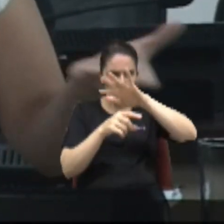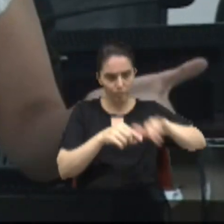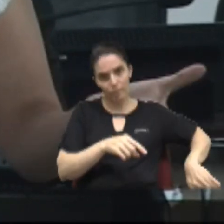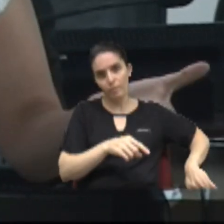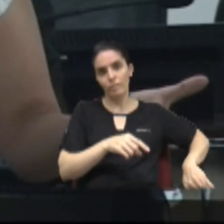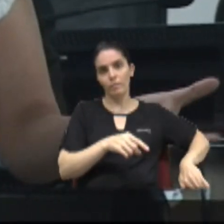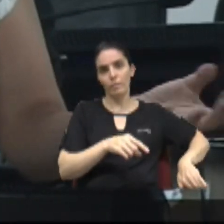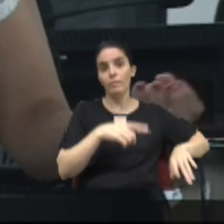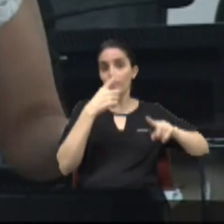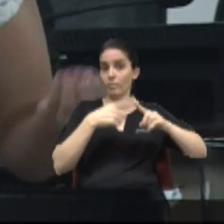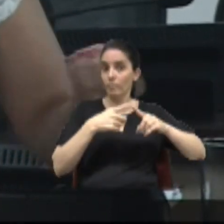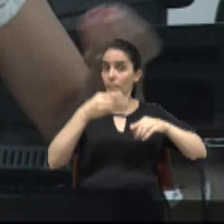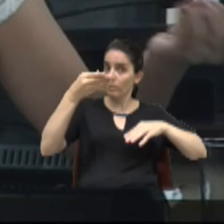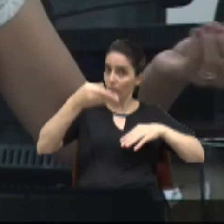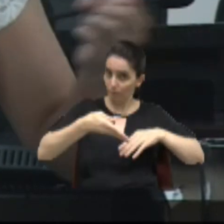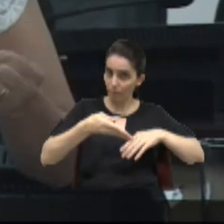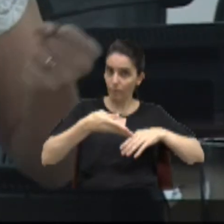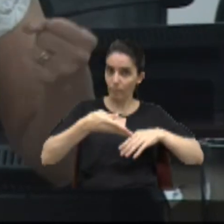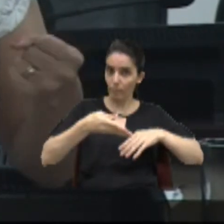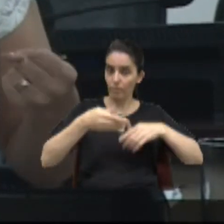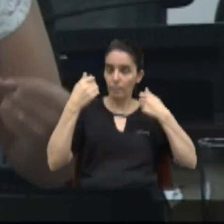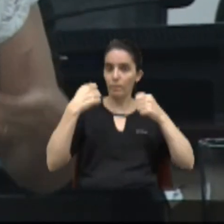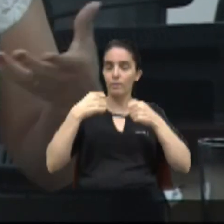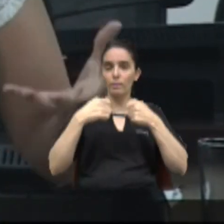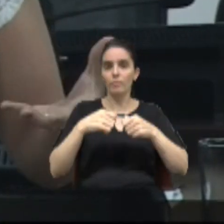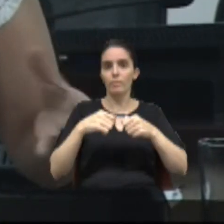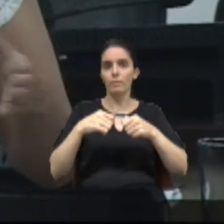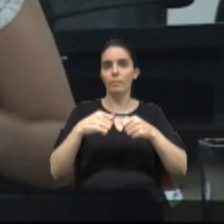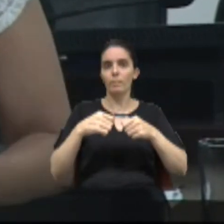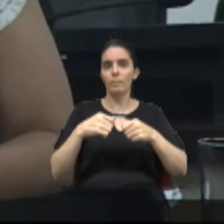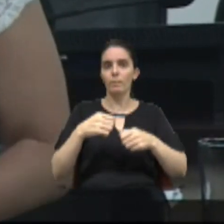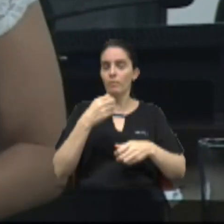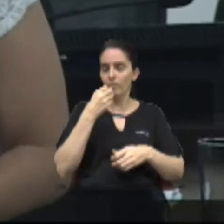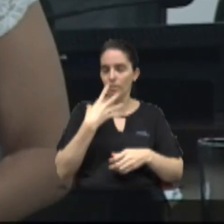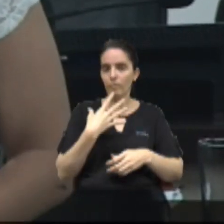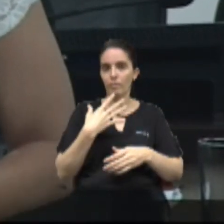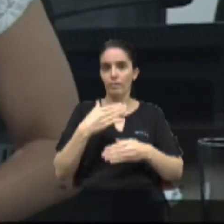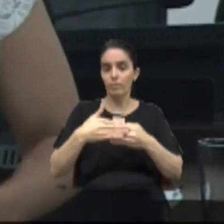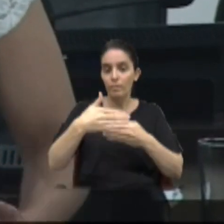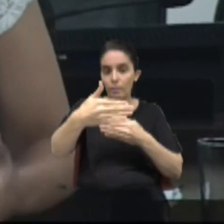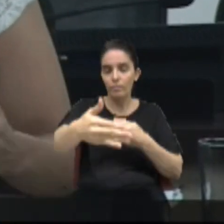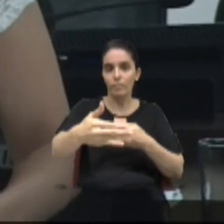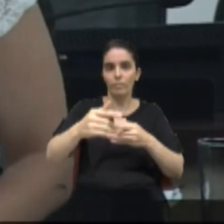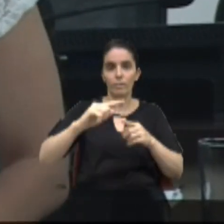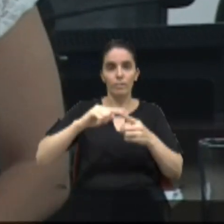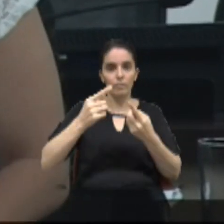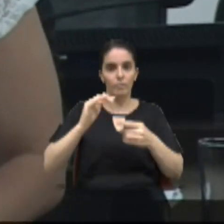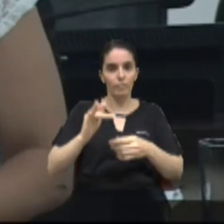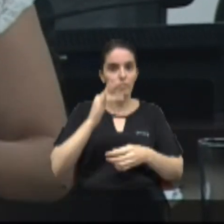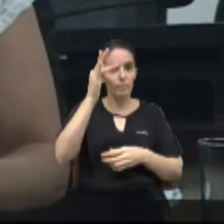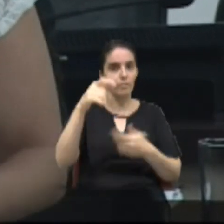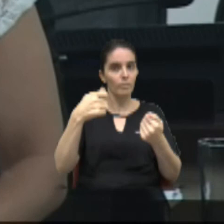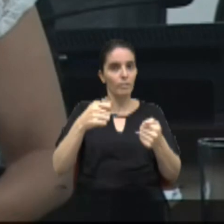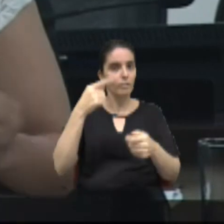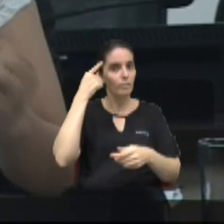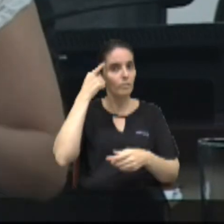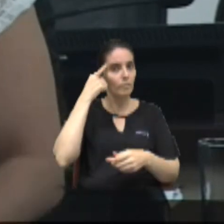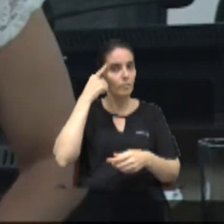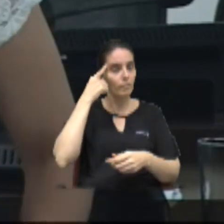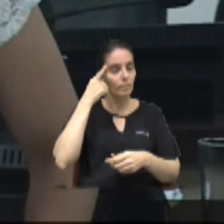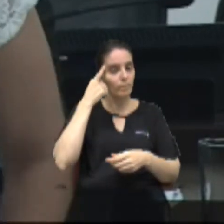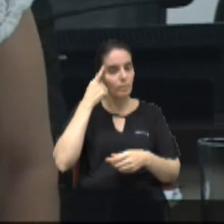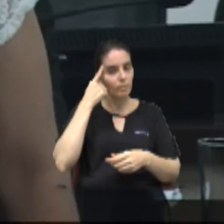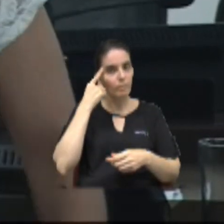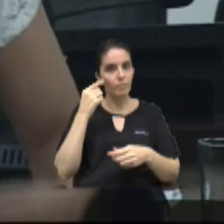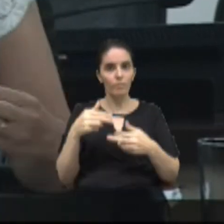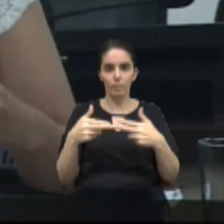porque por hora, talvez mais tempo seja o suficiente, mas de qualquer modo, no futuro teremos que pensar em outros métodos e